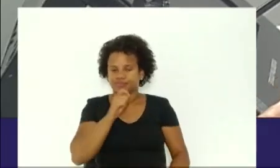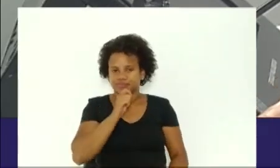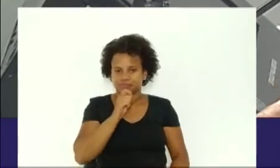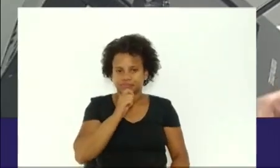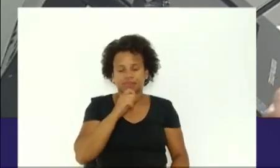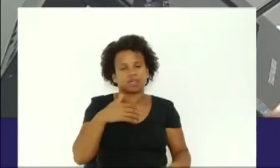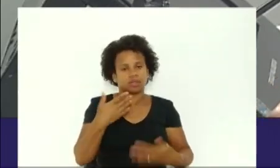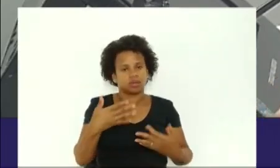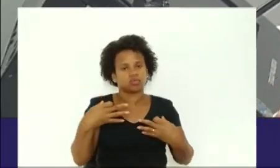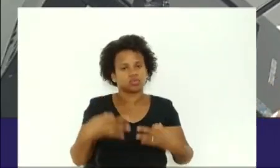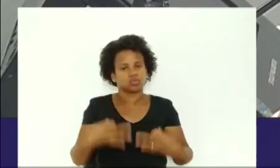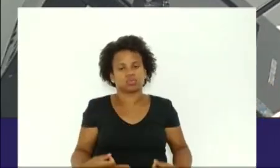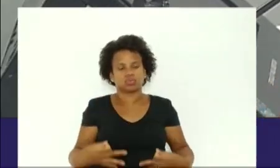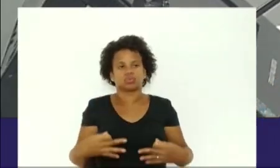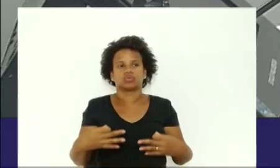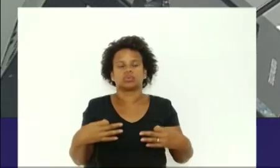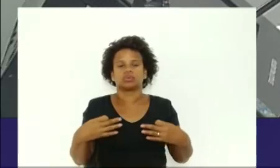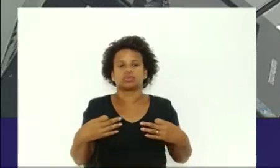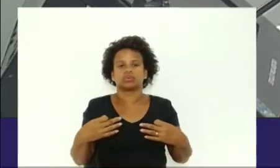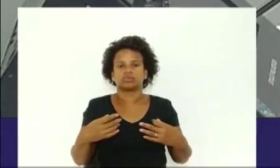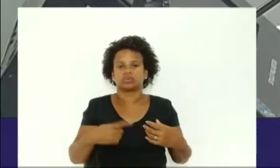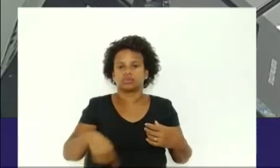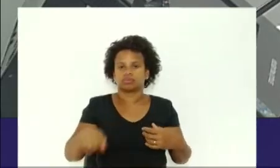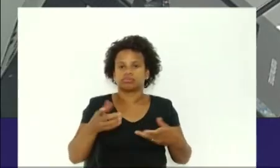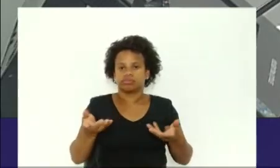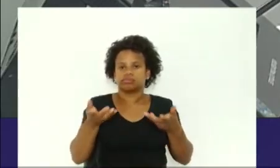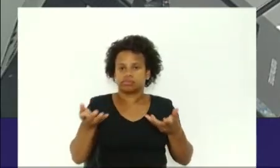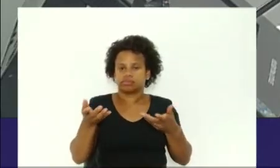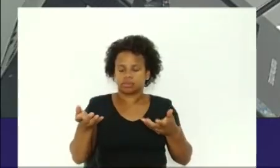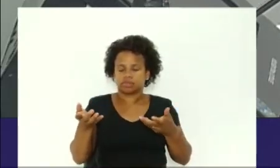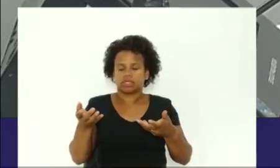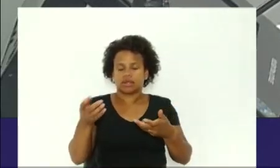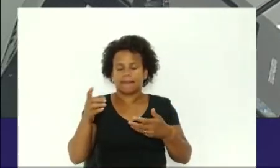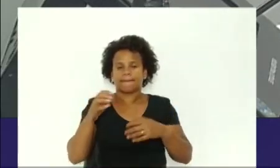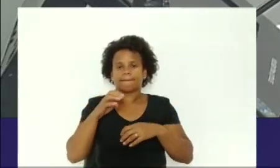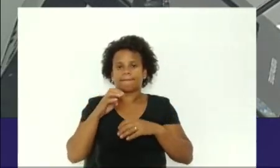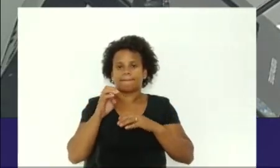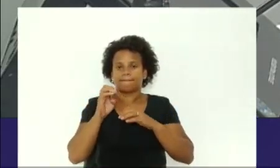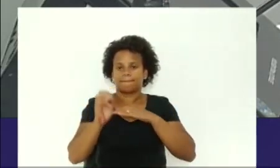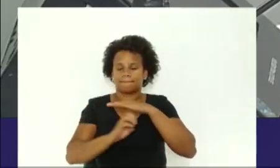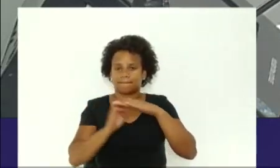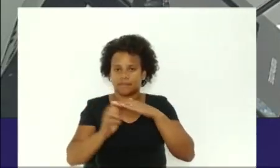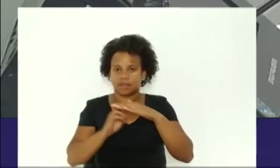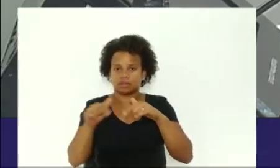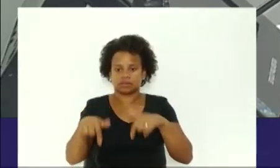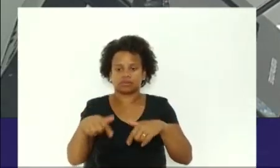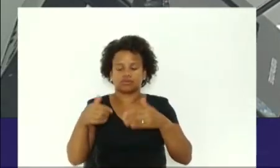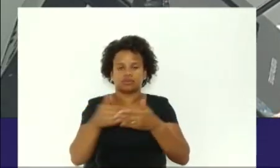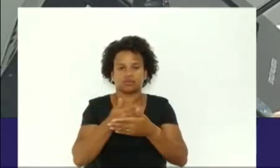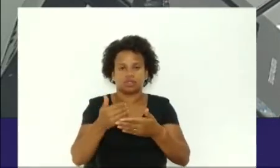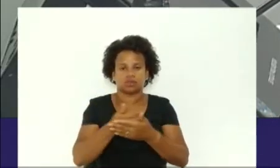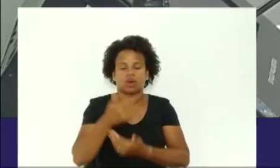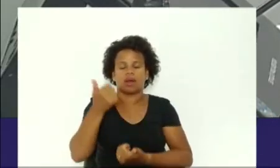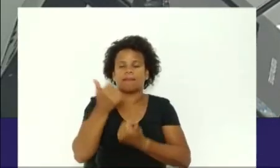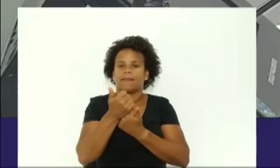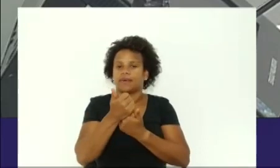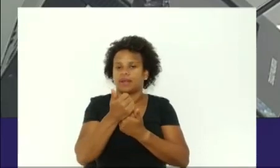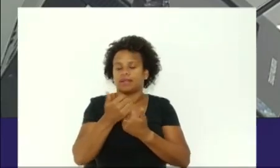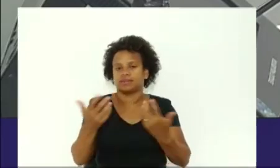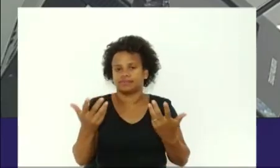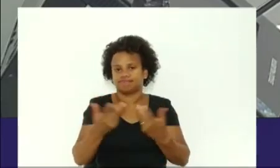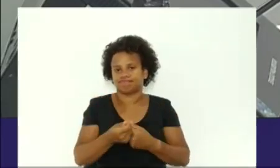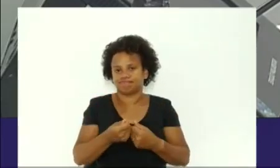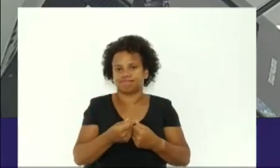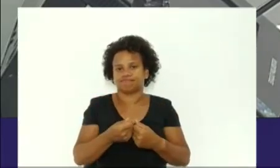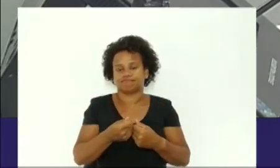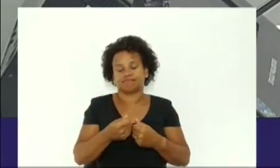gente querer que uma empresa de Botucatu, seria maravilhoso que apoiasse essa ideia e fizesse essa linha. Vamos ver